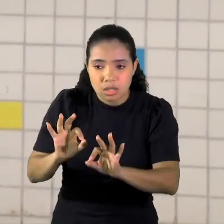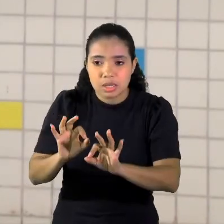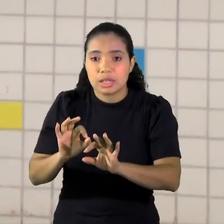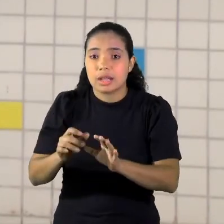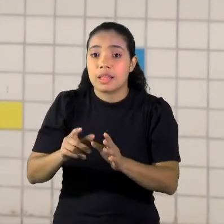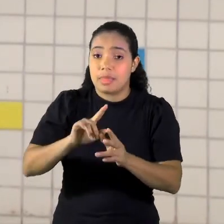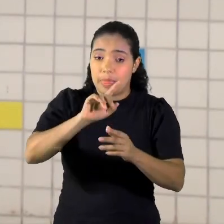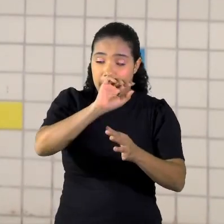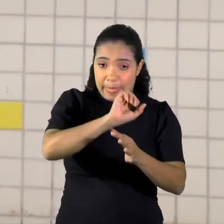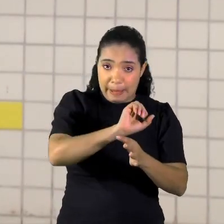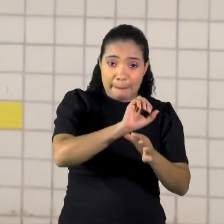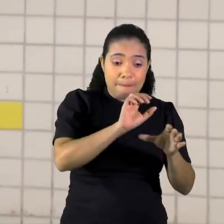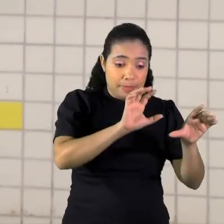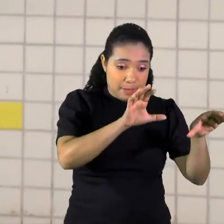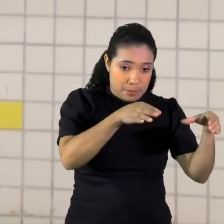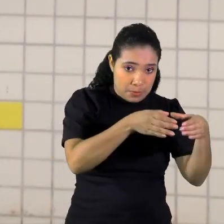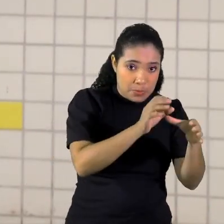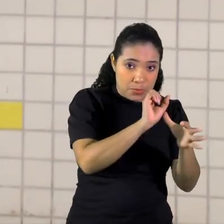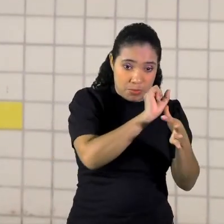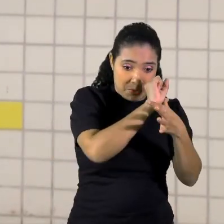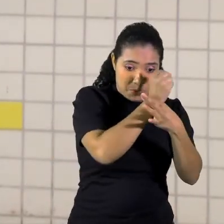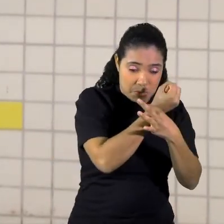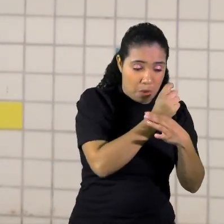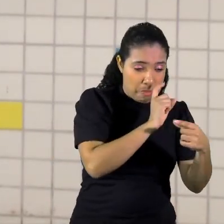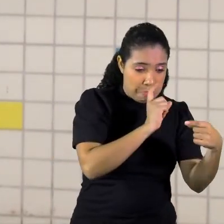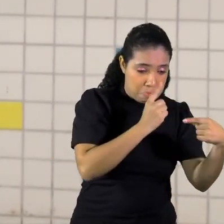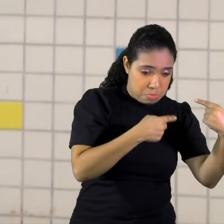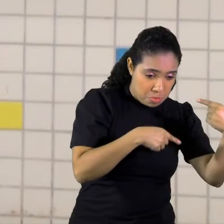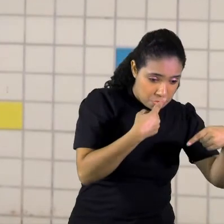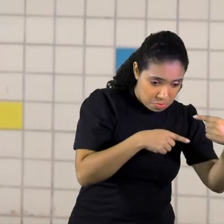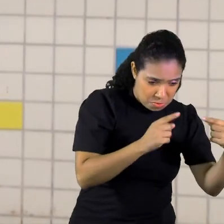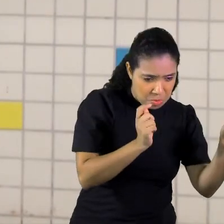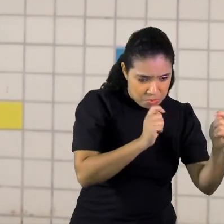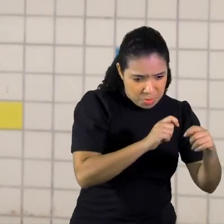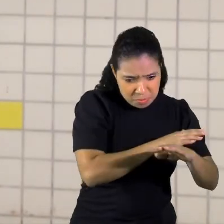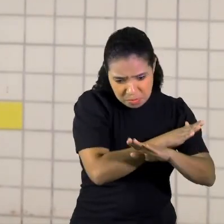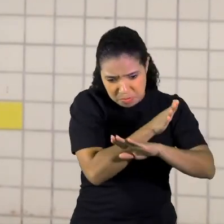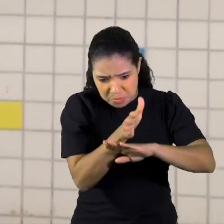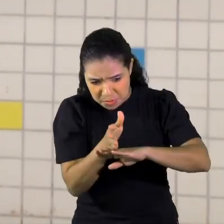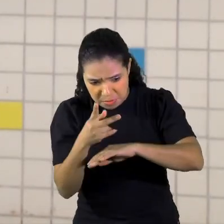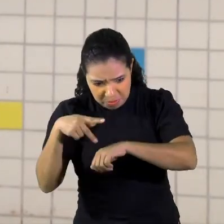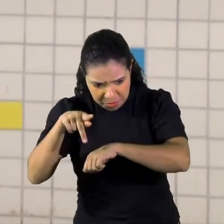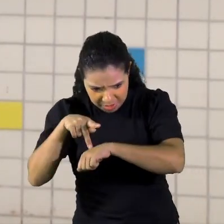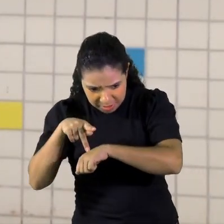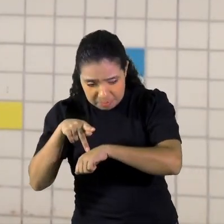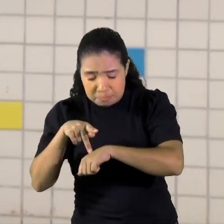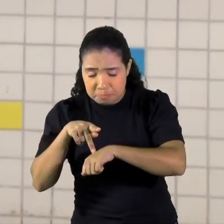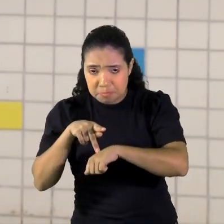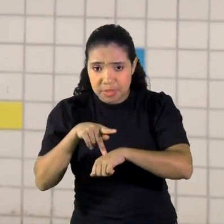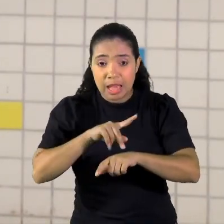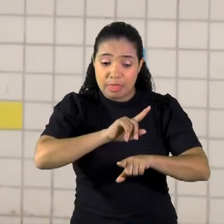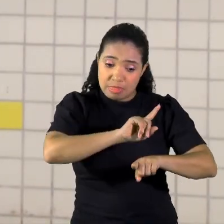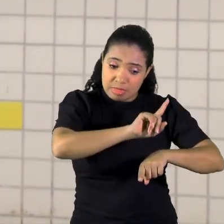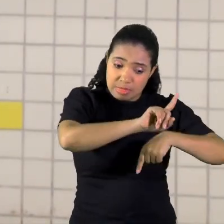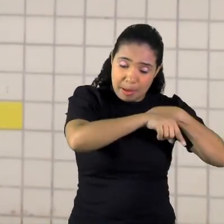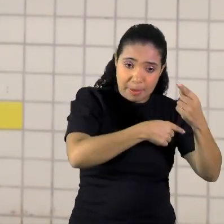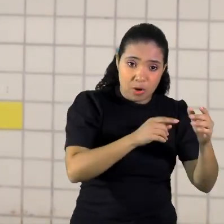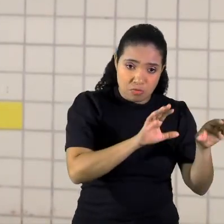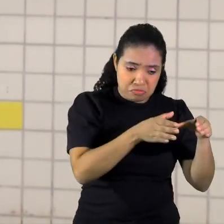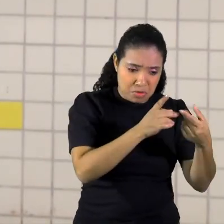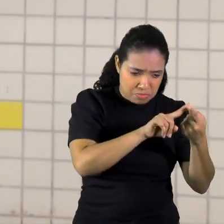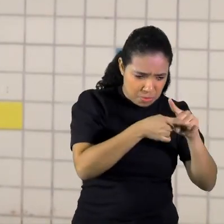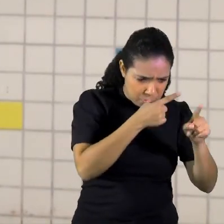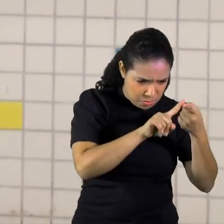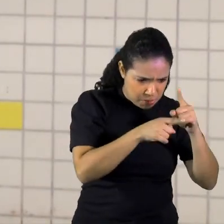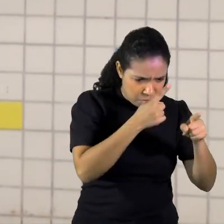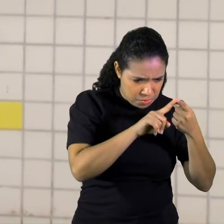que o Conselho de Segurança discutiu se vai ou não interferir no país E depois que o conselho financeiro decidiu